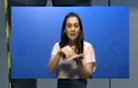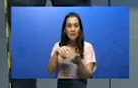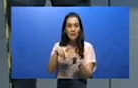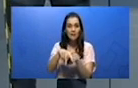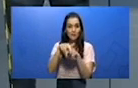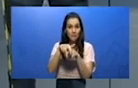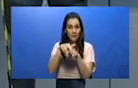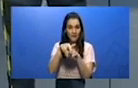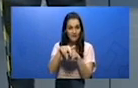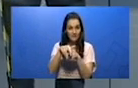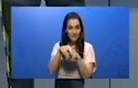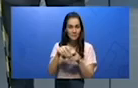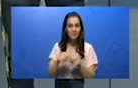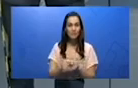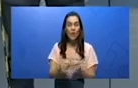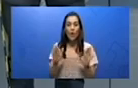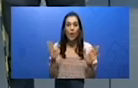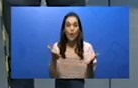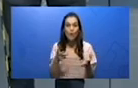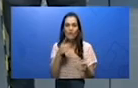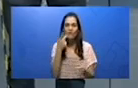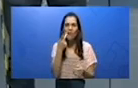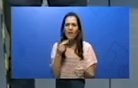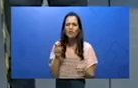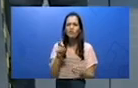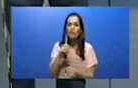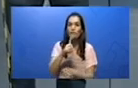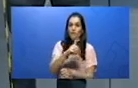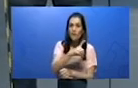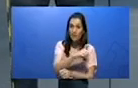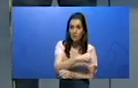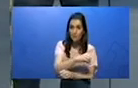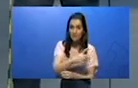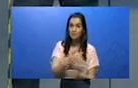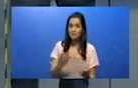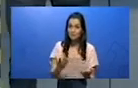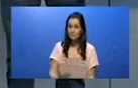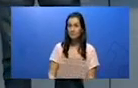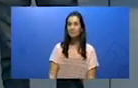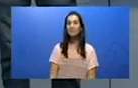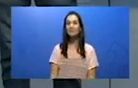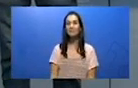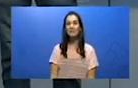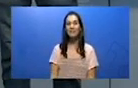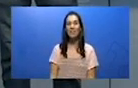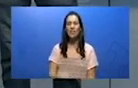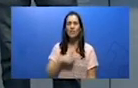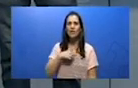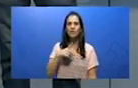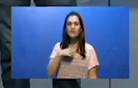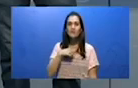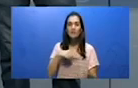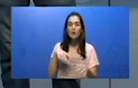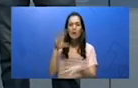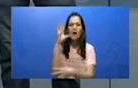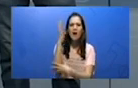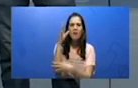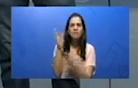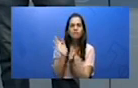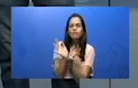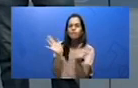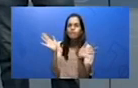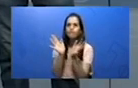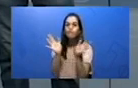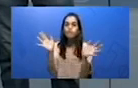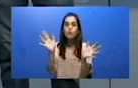sobre vermes achatados e cilíndricos. Bom, nessa figura nós temos a árvore filogenética, a filogenia de todos